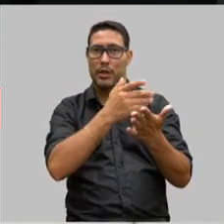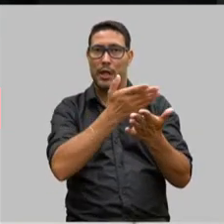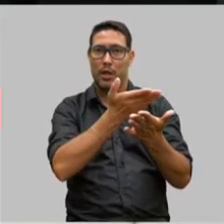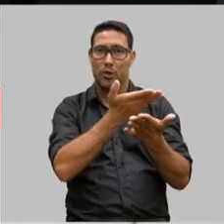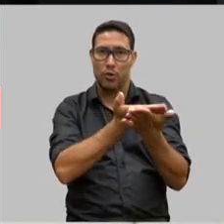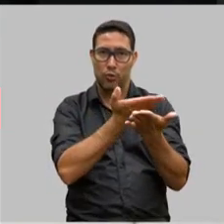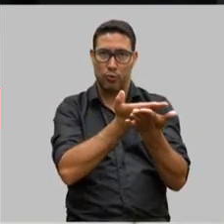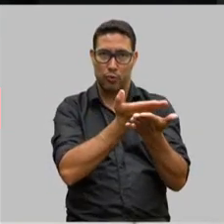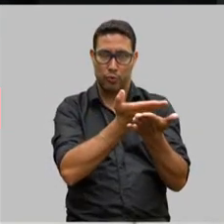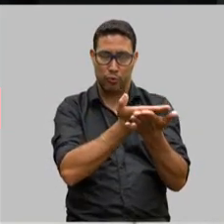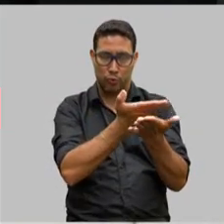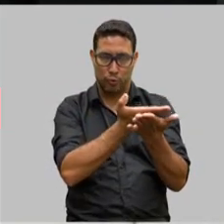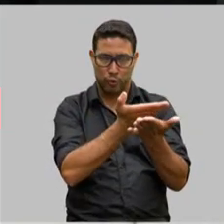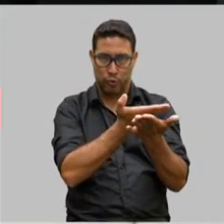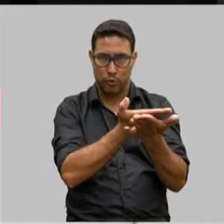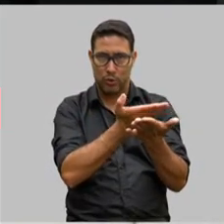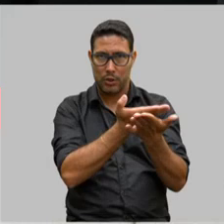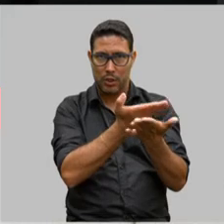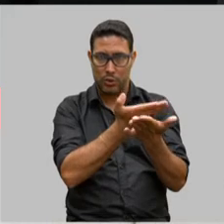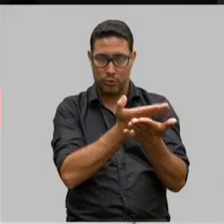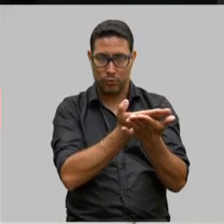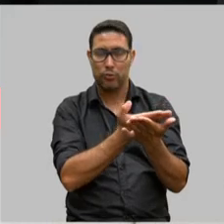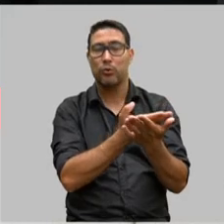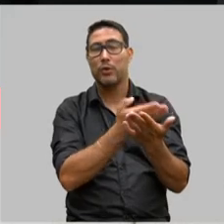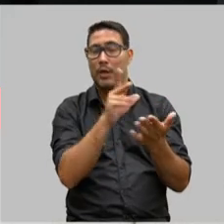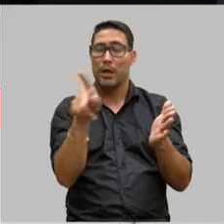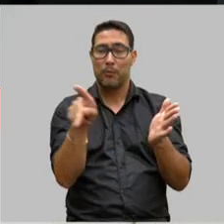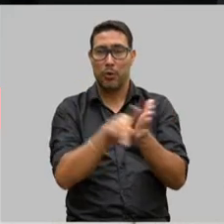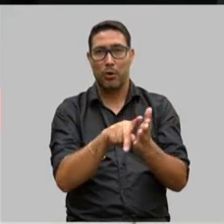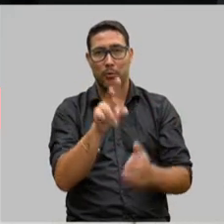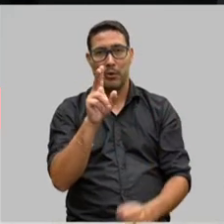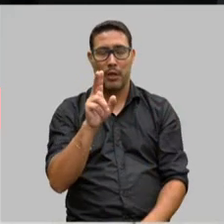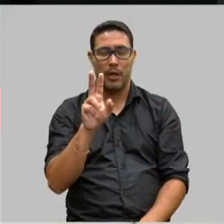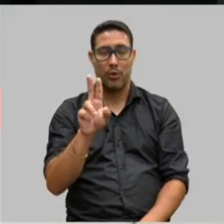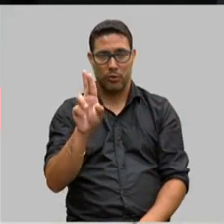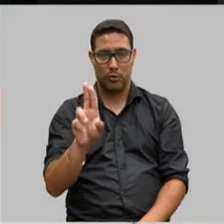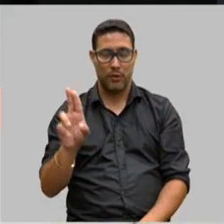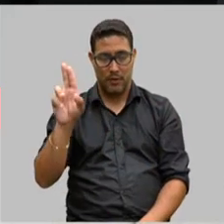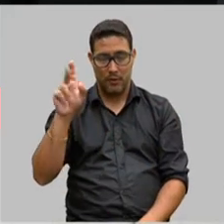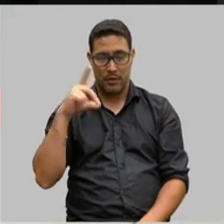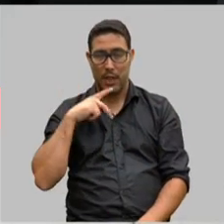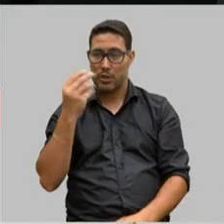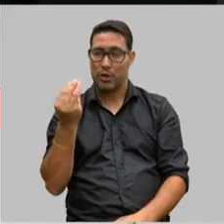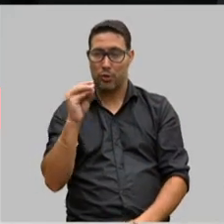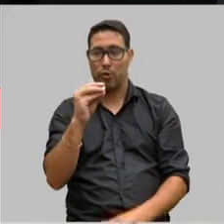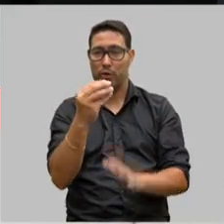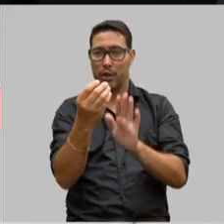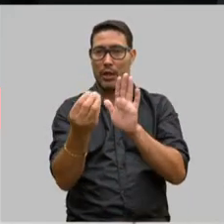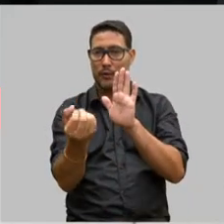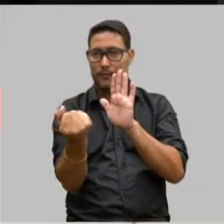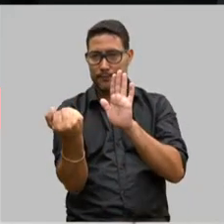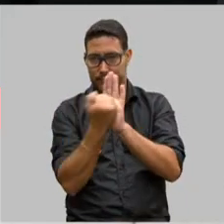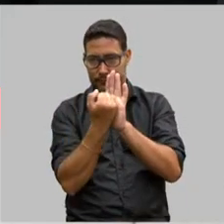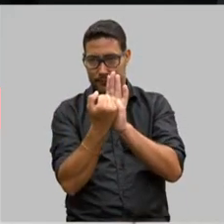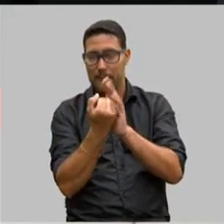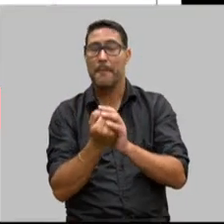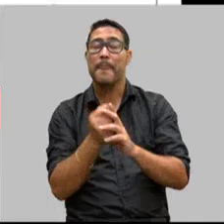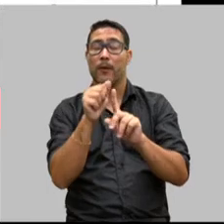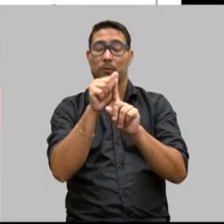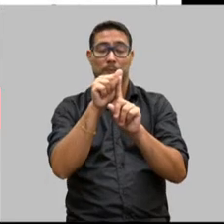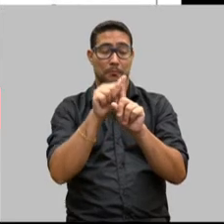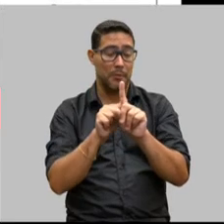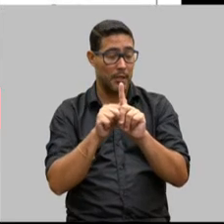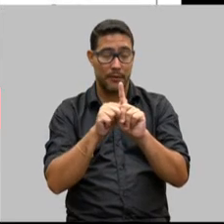universidade. Vocês podem ver no canto inferior o símbolo. Os meses com maior número